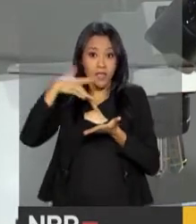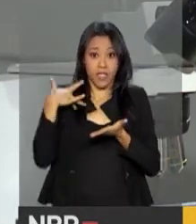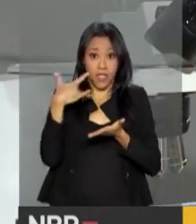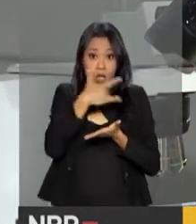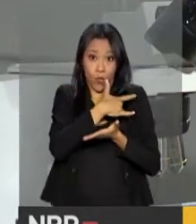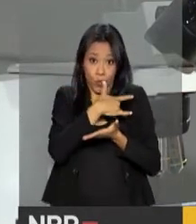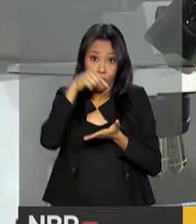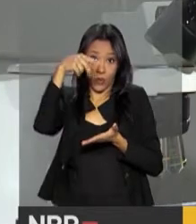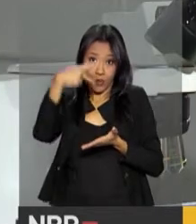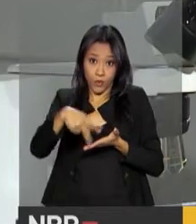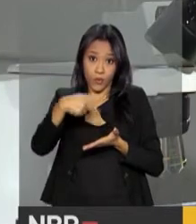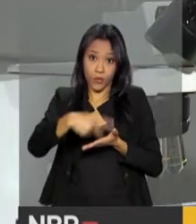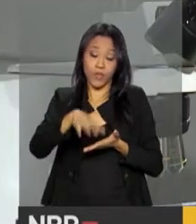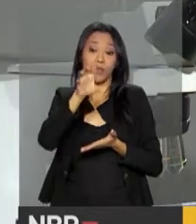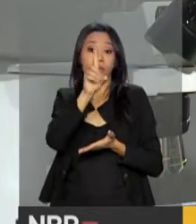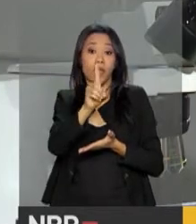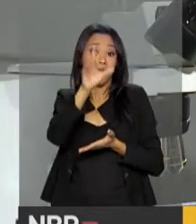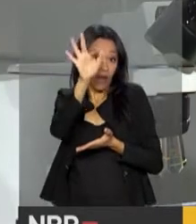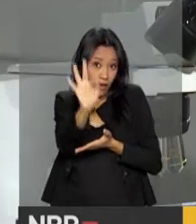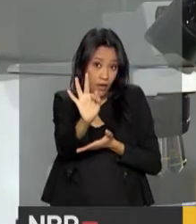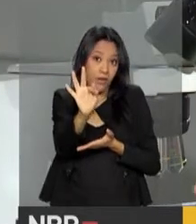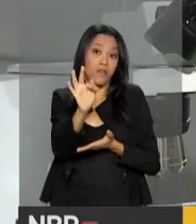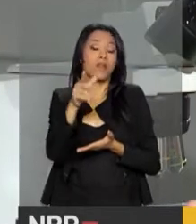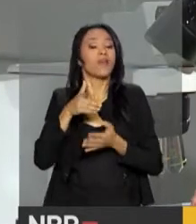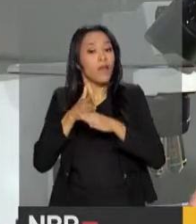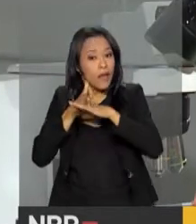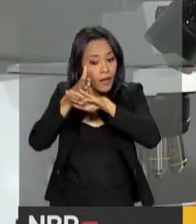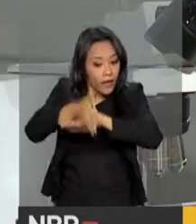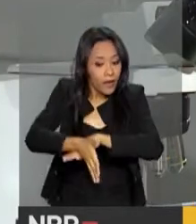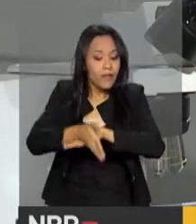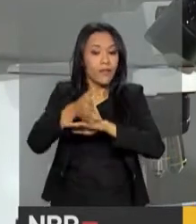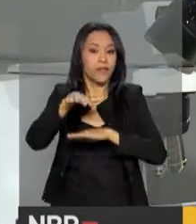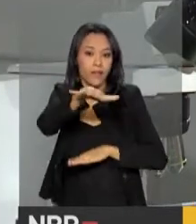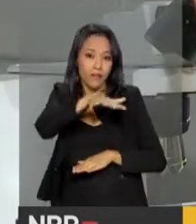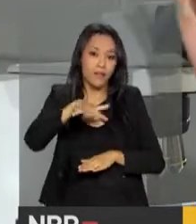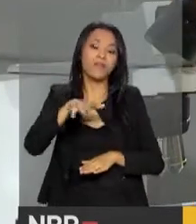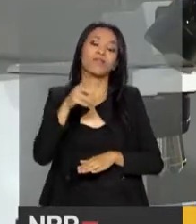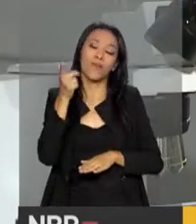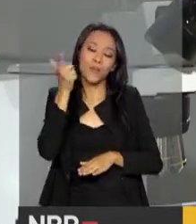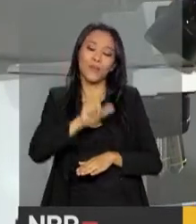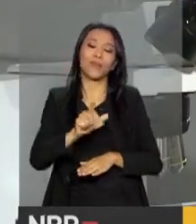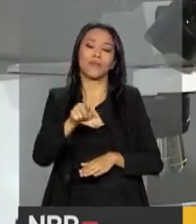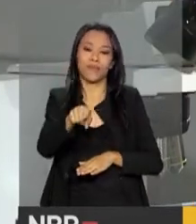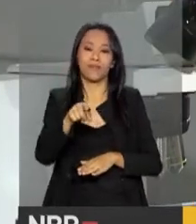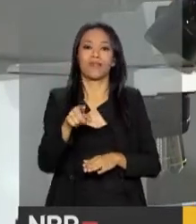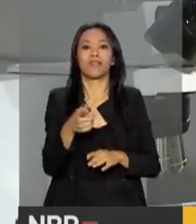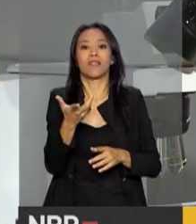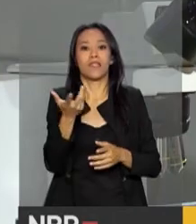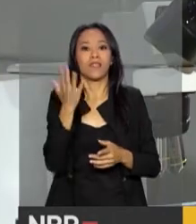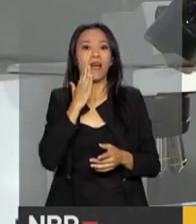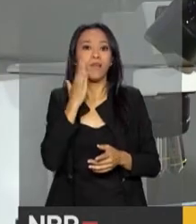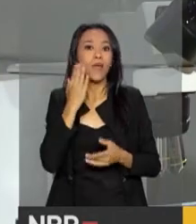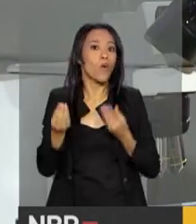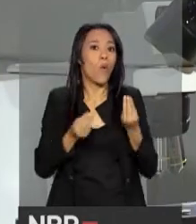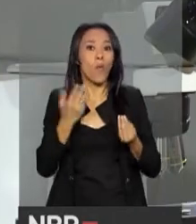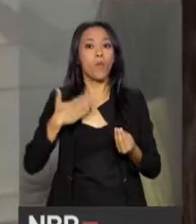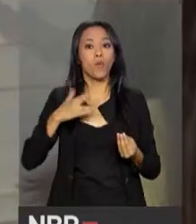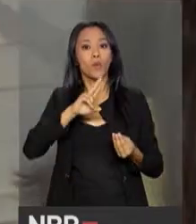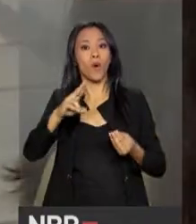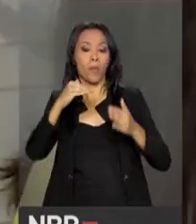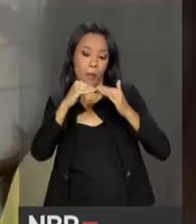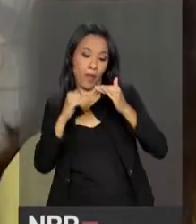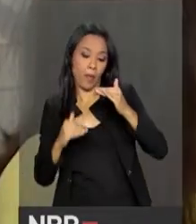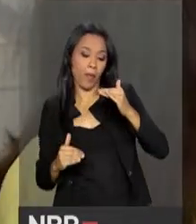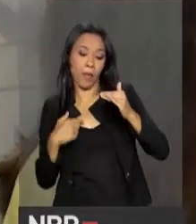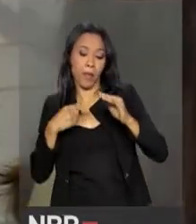quem acessar a página da secretaria do distrito federal em transplantes já pode cair direto na página de acesso à sua posição em fila